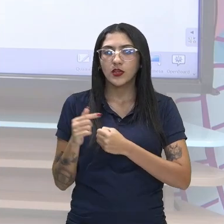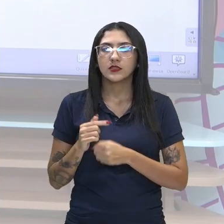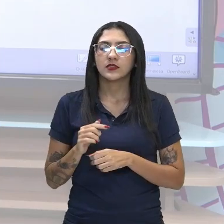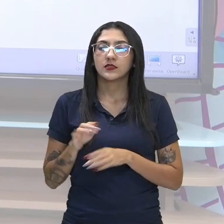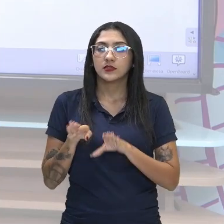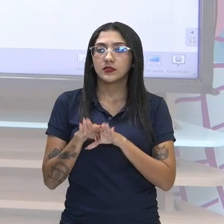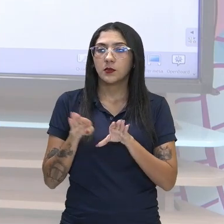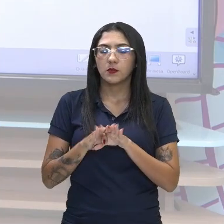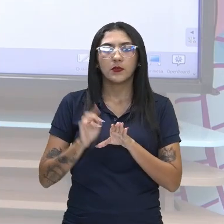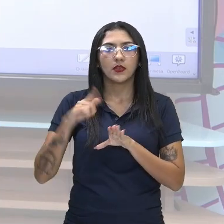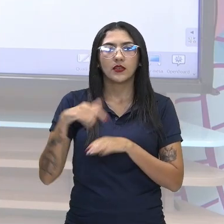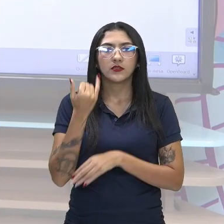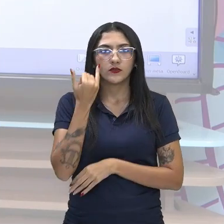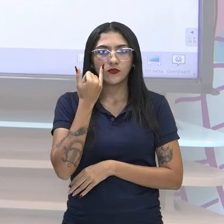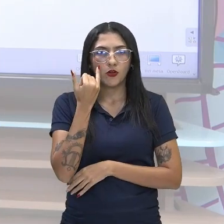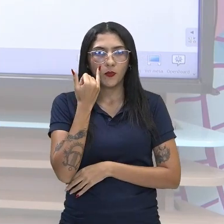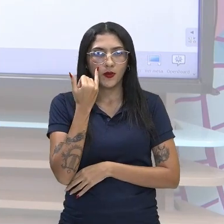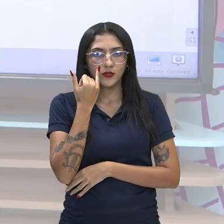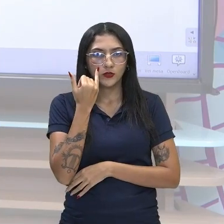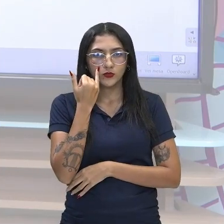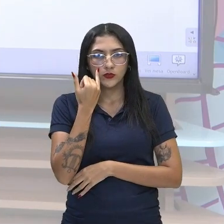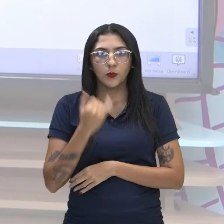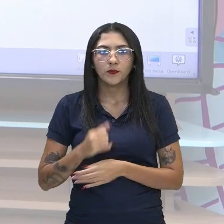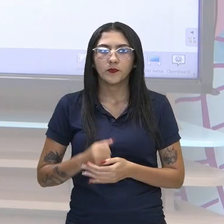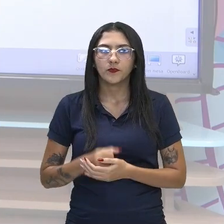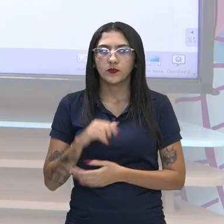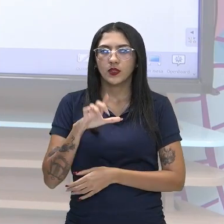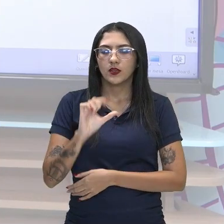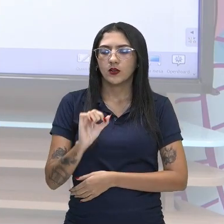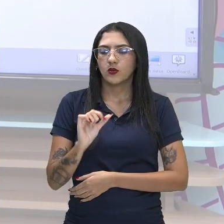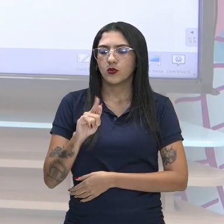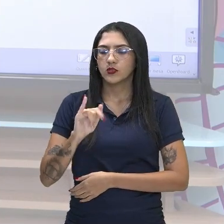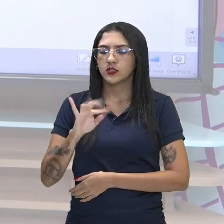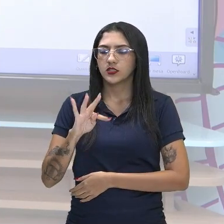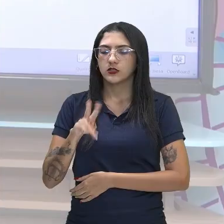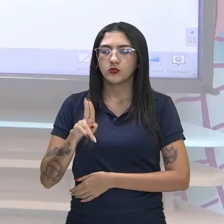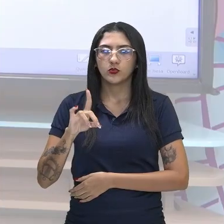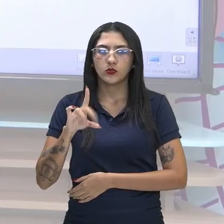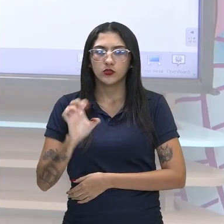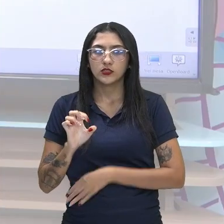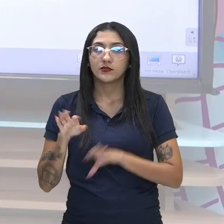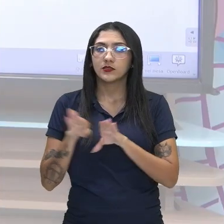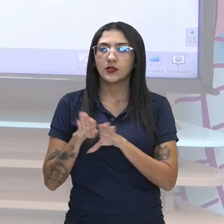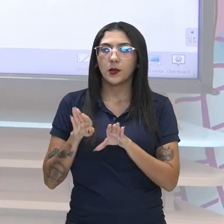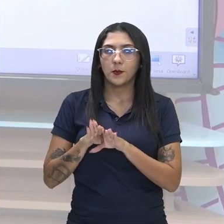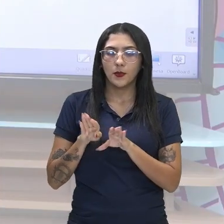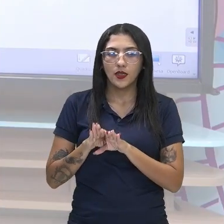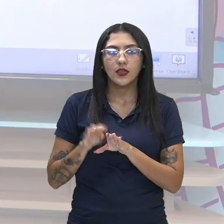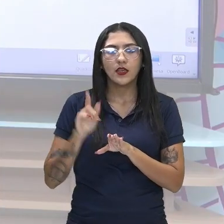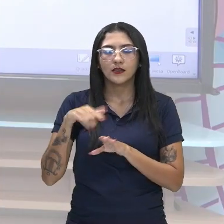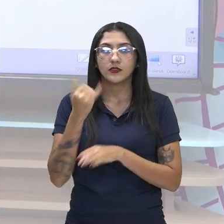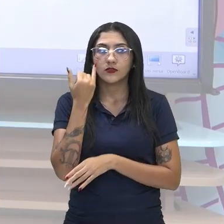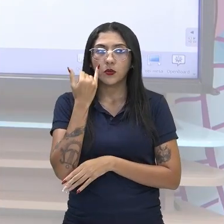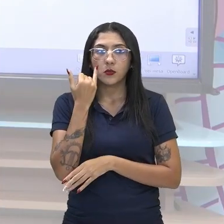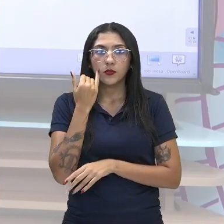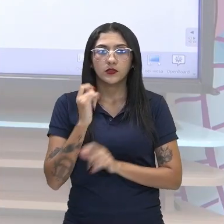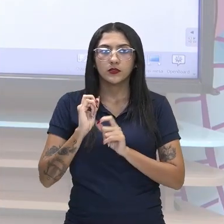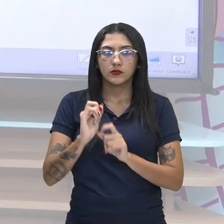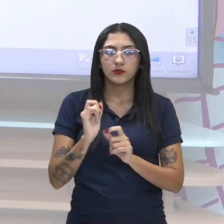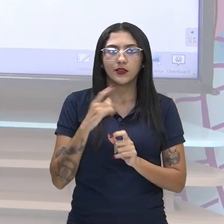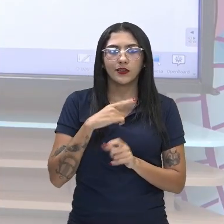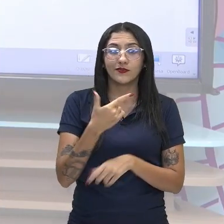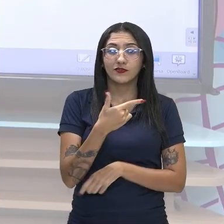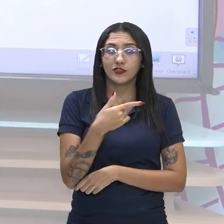vai ser denominada aí de longitude, eu vou ter também a questão dos fusos horários, né, dos 24 fusos